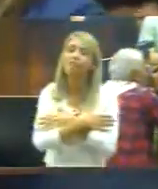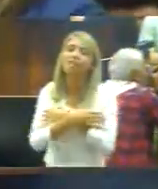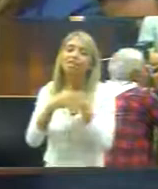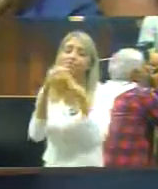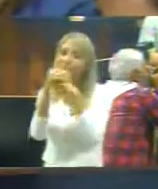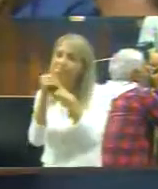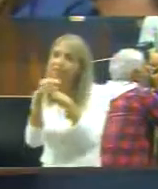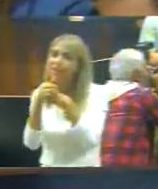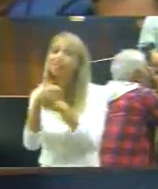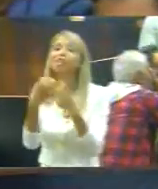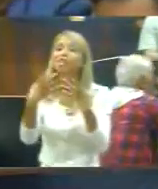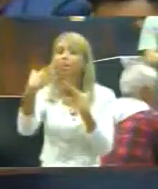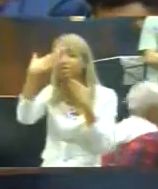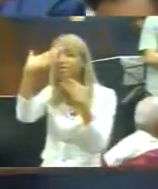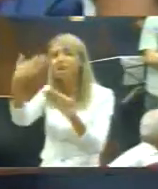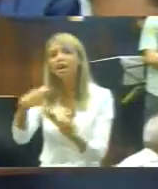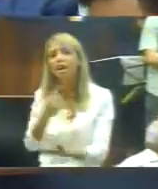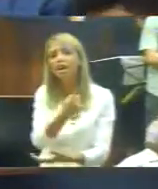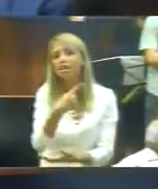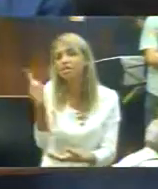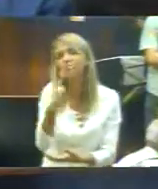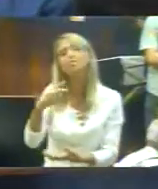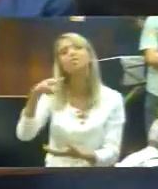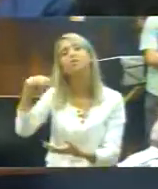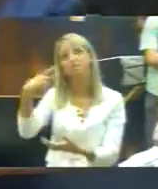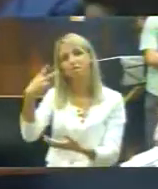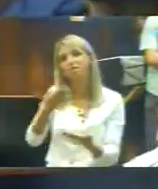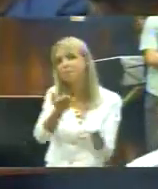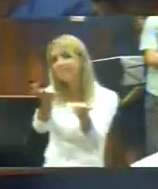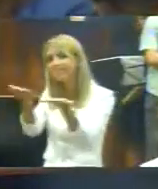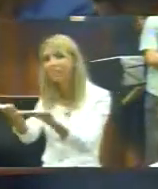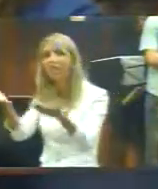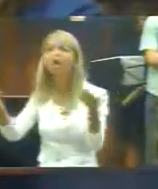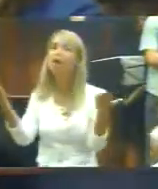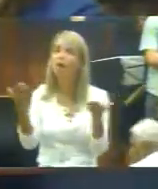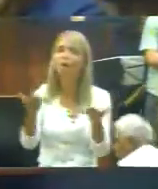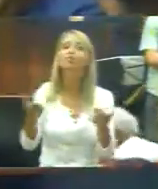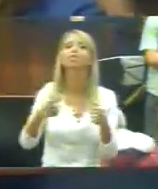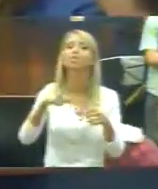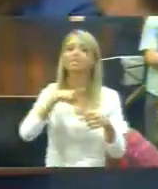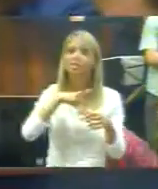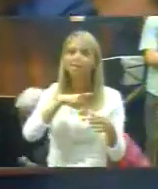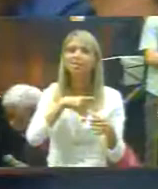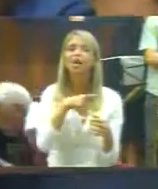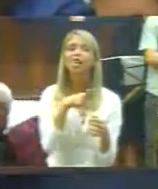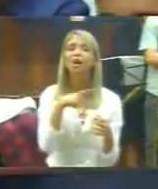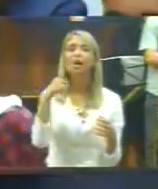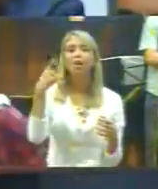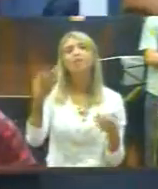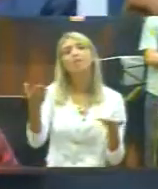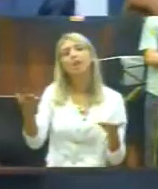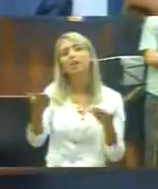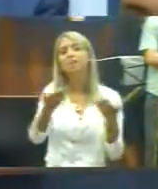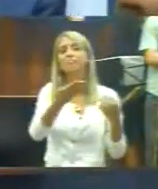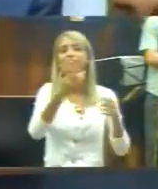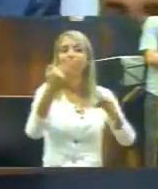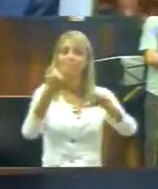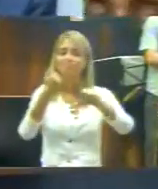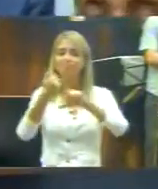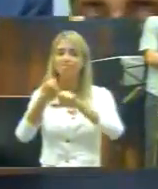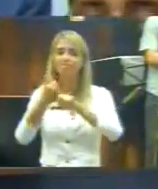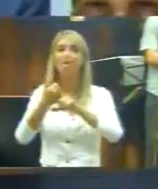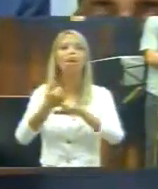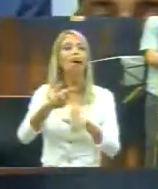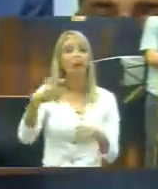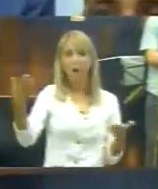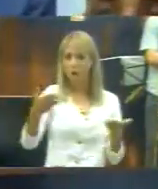Eu quero agradecer a todos os vereadores que puderam estar presentes hoje para receber vocês nessa Casa Legislativa. Quarta-feira não é dia